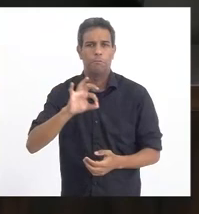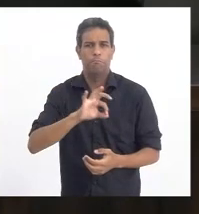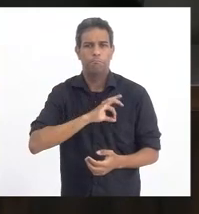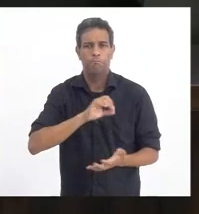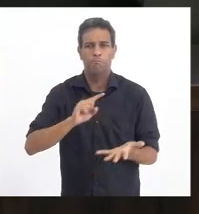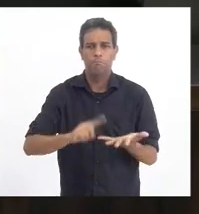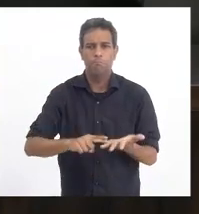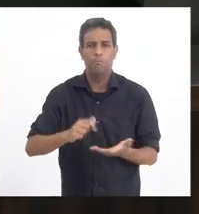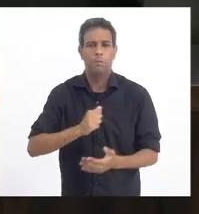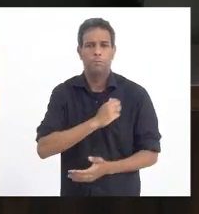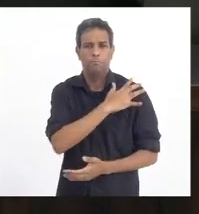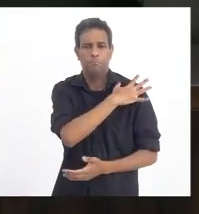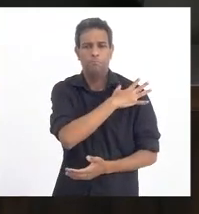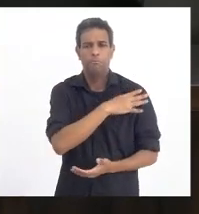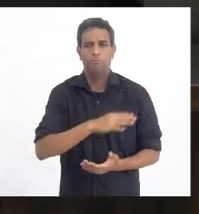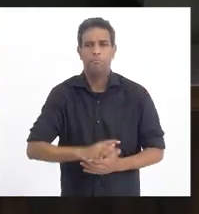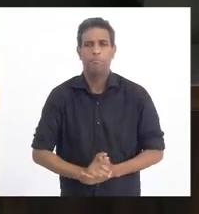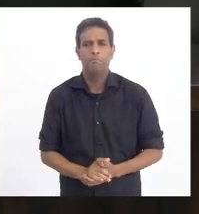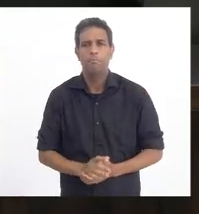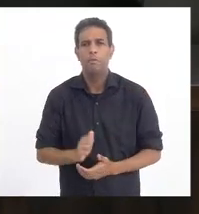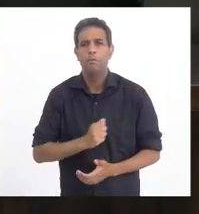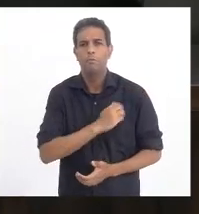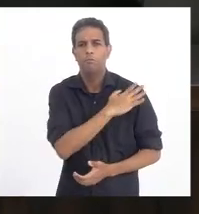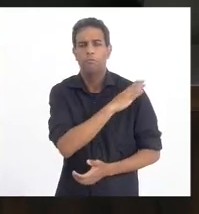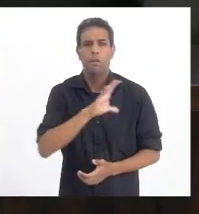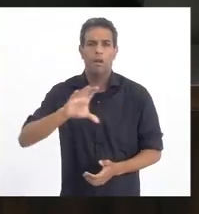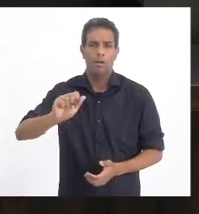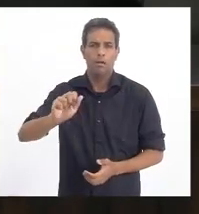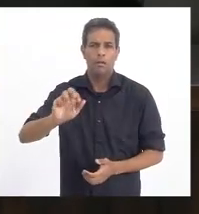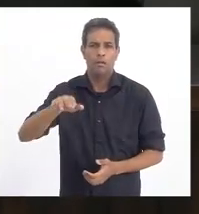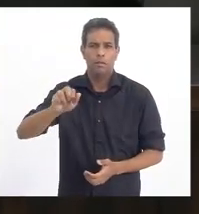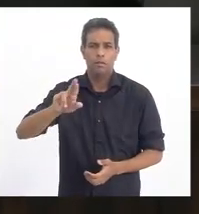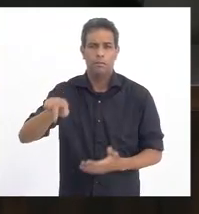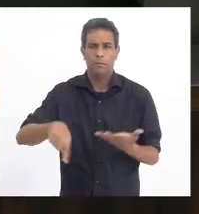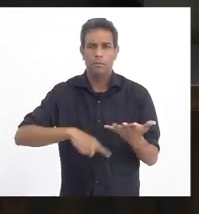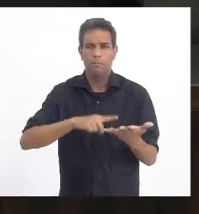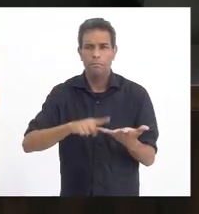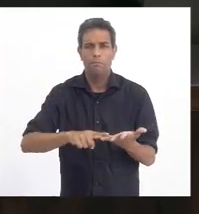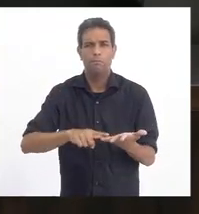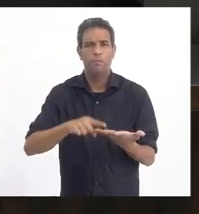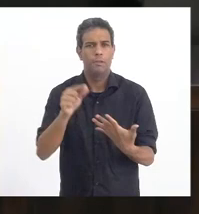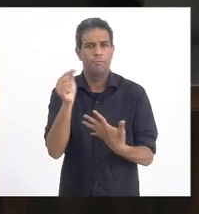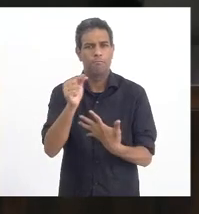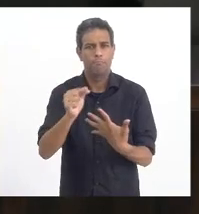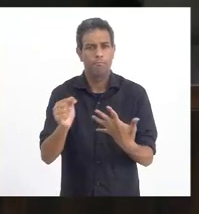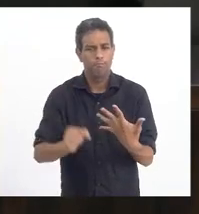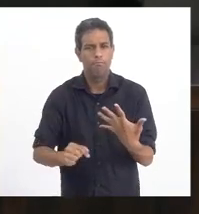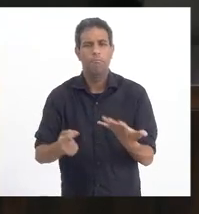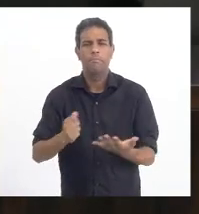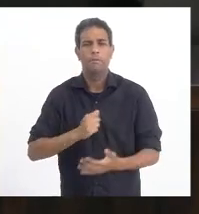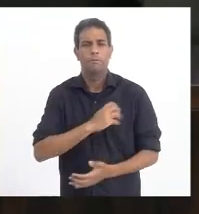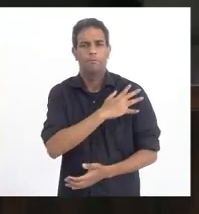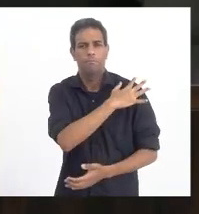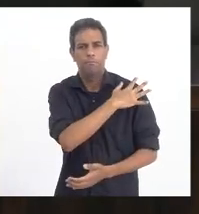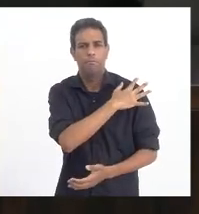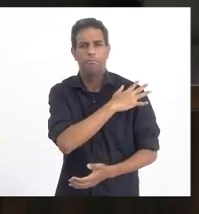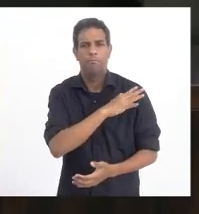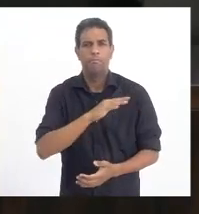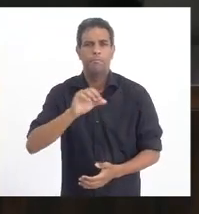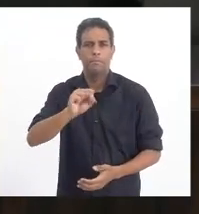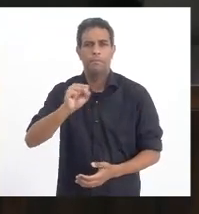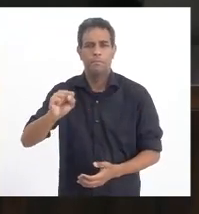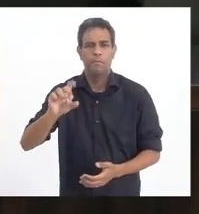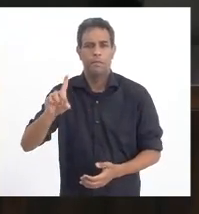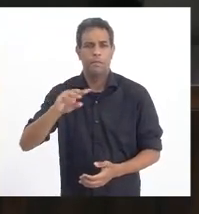abaixo Alcântara Neto coronel Sargento Câmara de nata das praças se a gente Portugal na pelas Praça Tenente Milton da Silva do